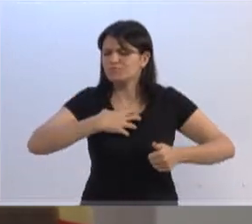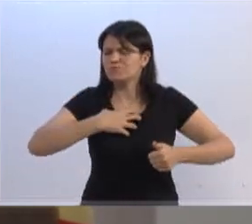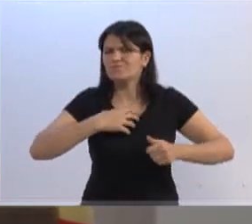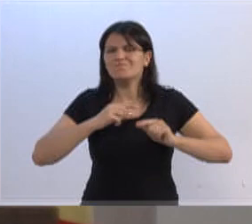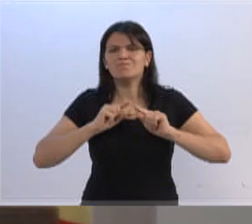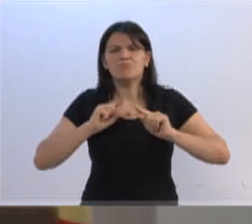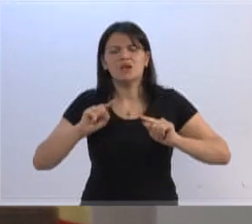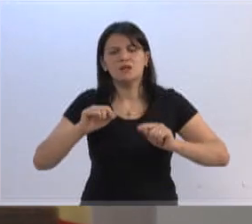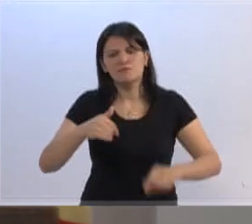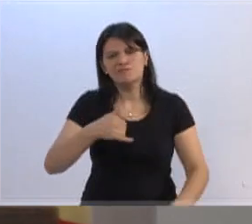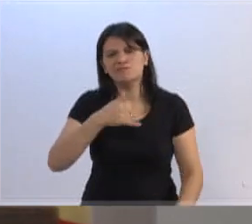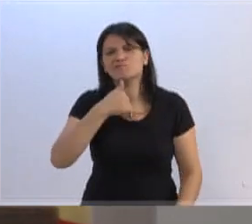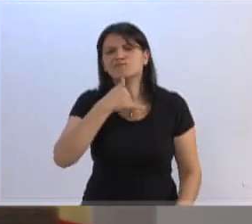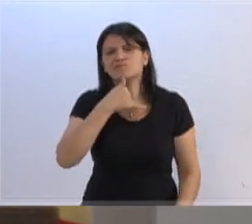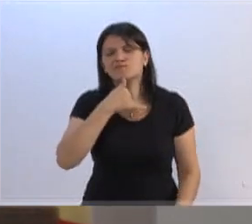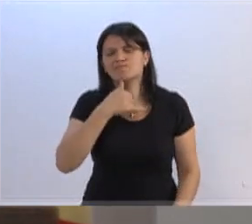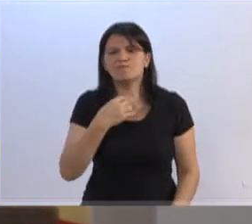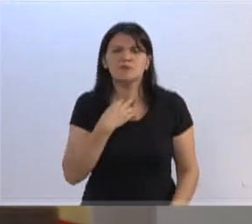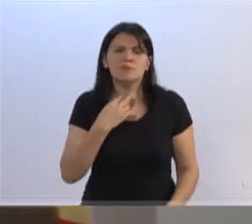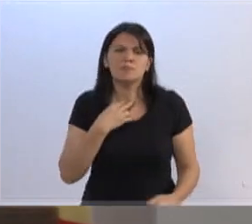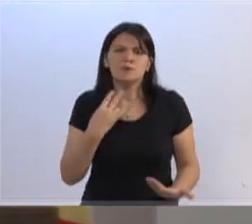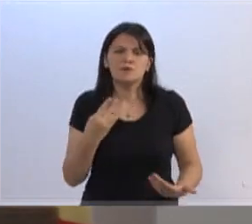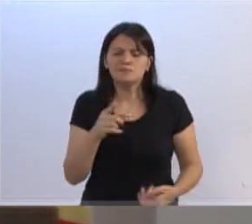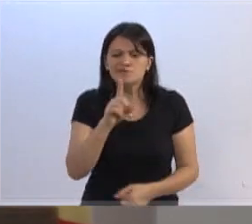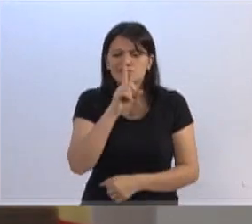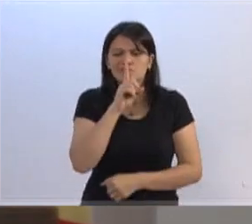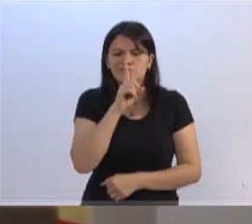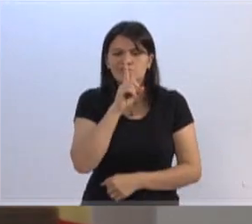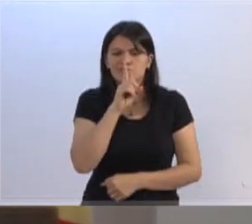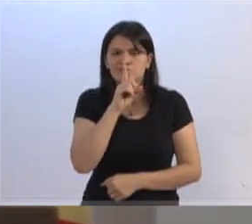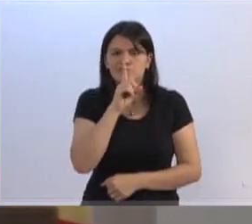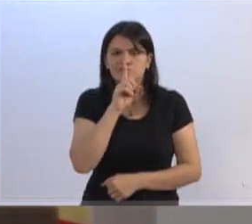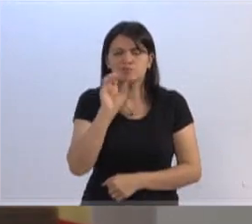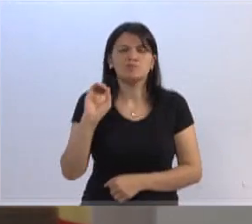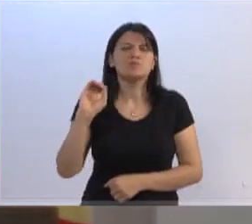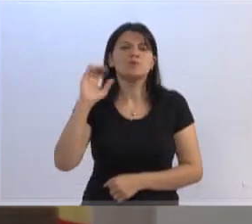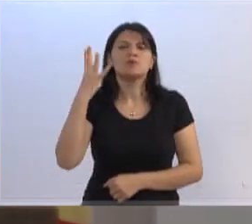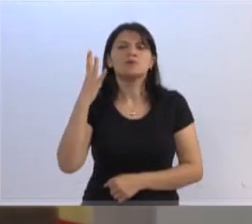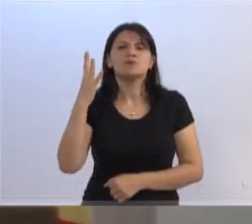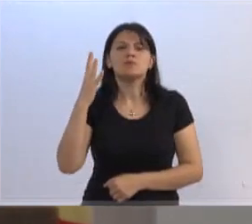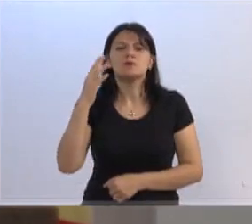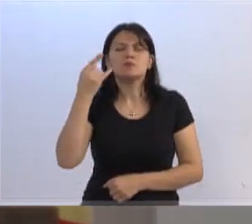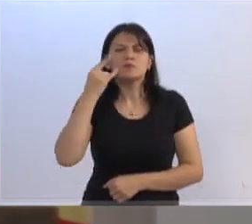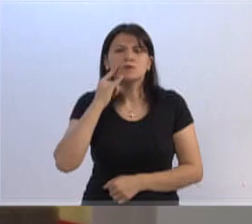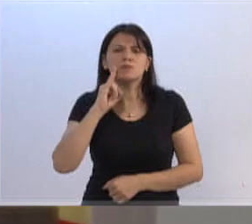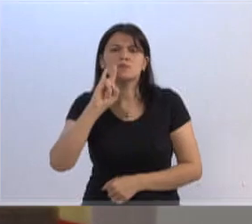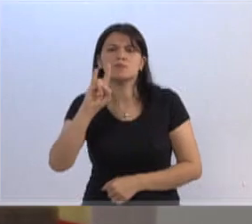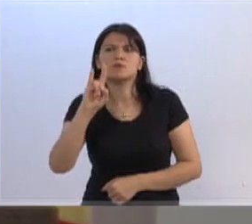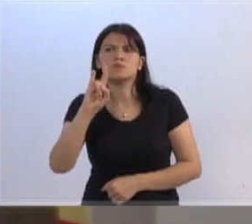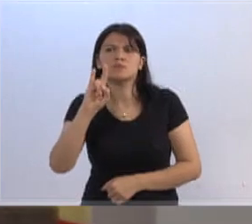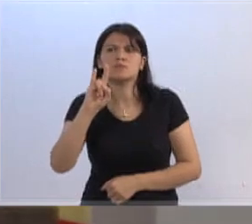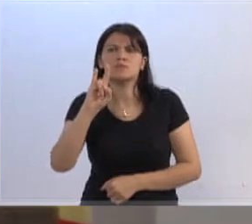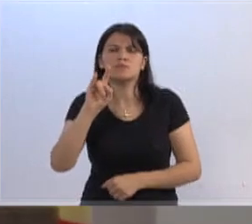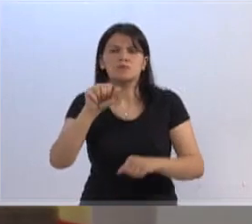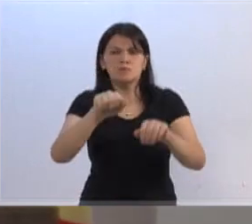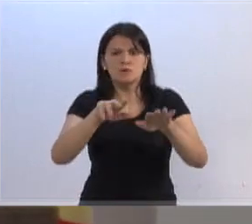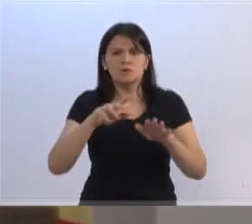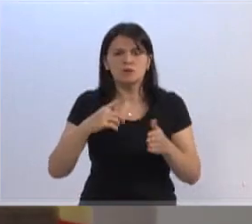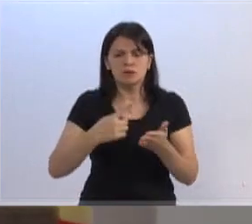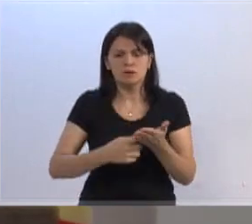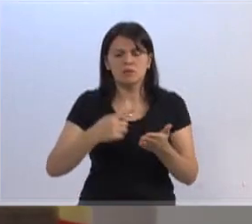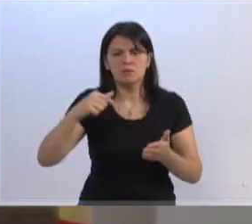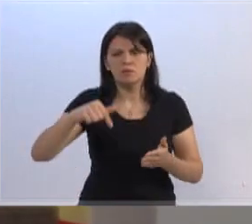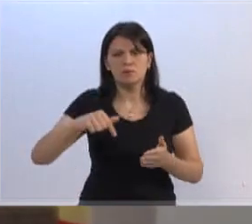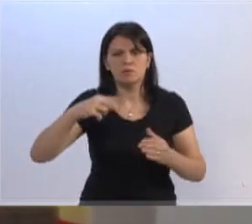mas infelizmente, não posso me calar diante do que aconteceu na última sessão aqui dessa